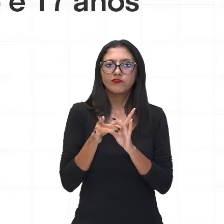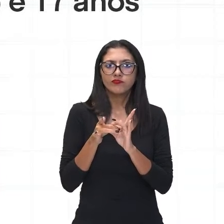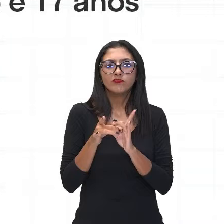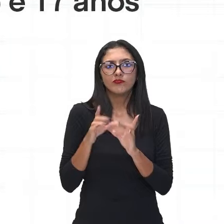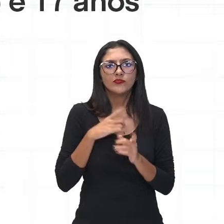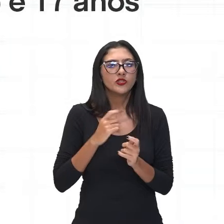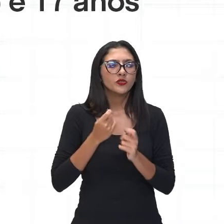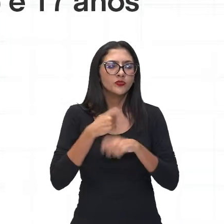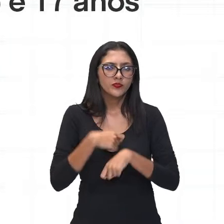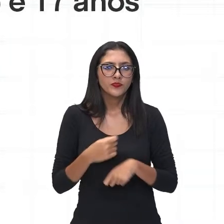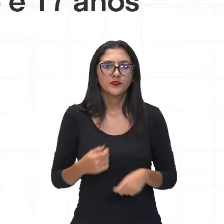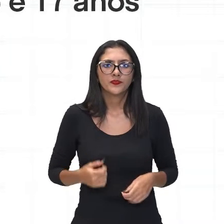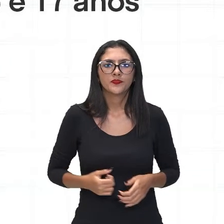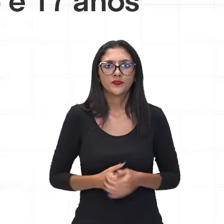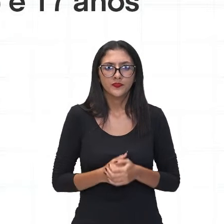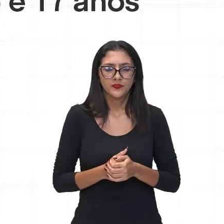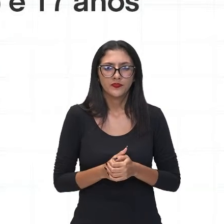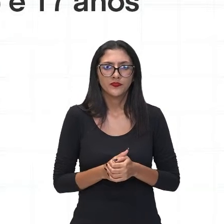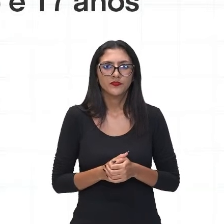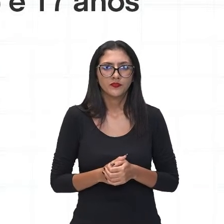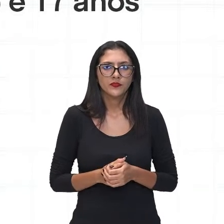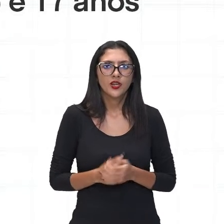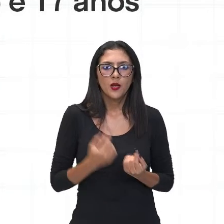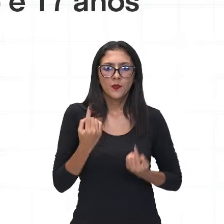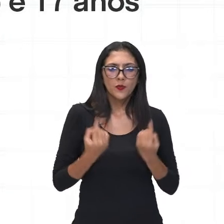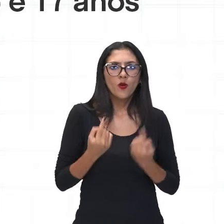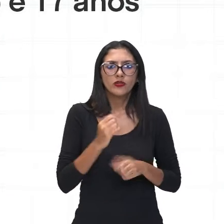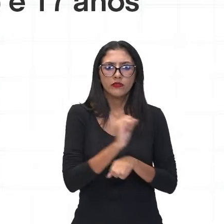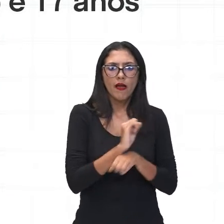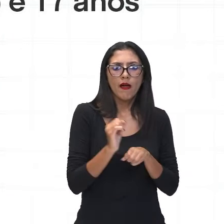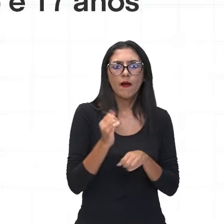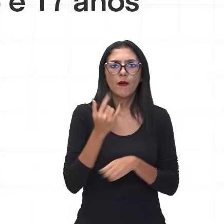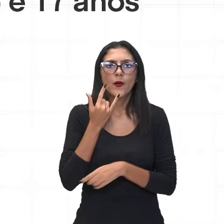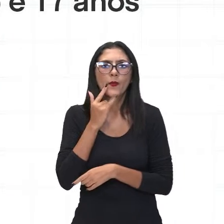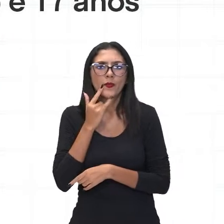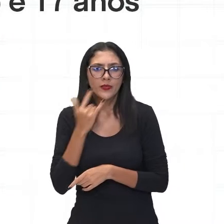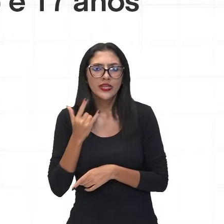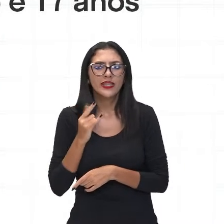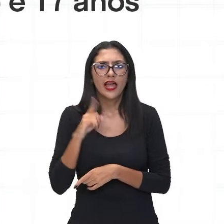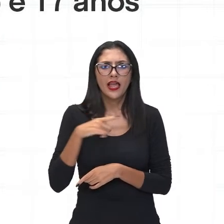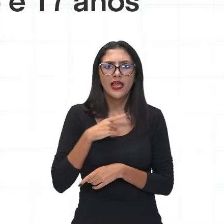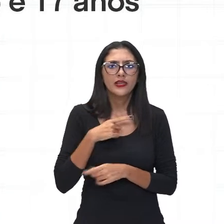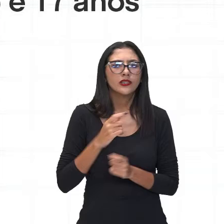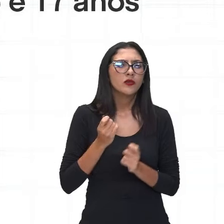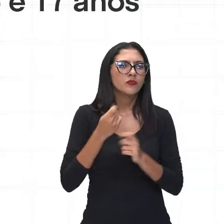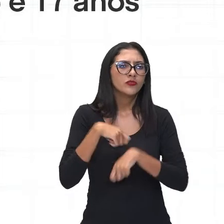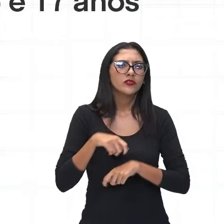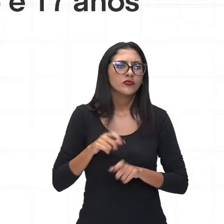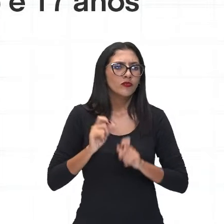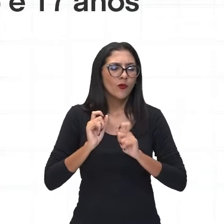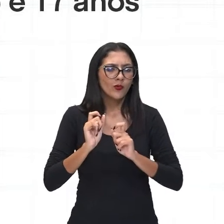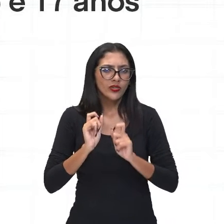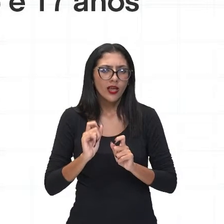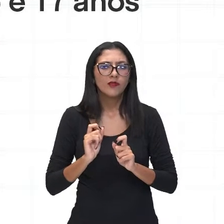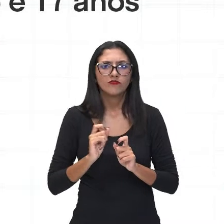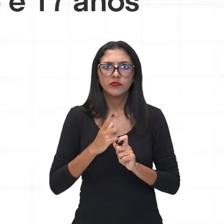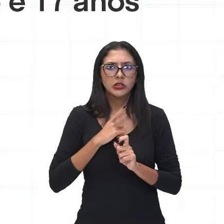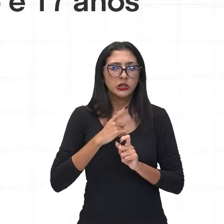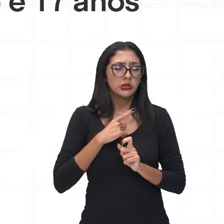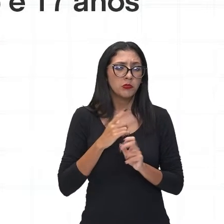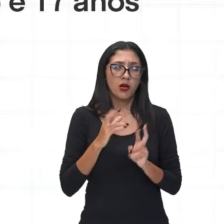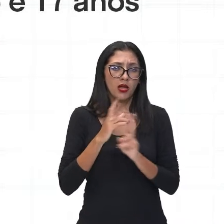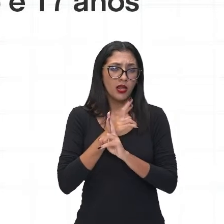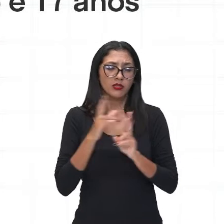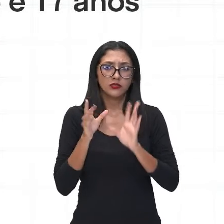O poderoso lobby desses dois segmentos, certo? Será capaz de santificar qualquer